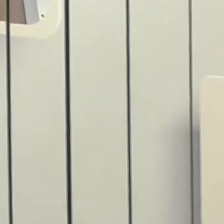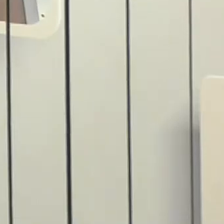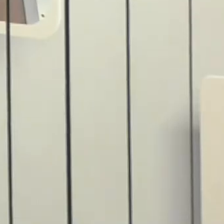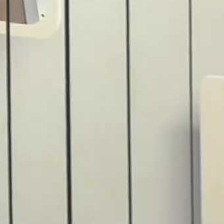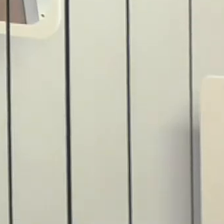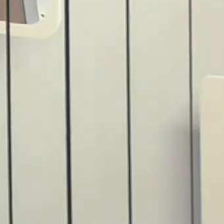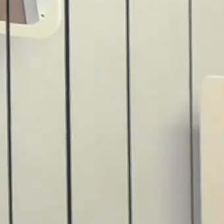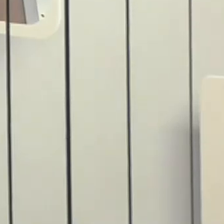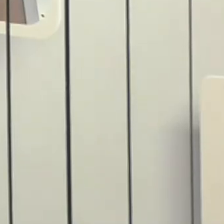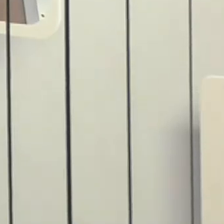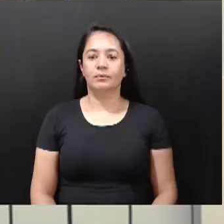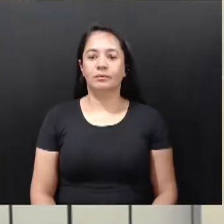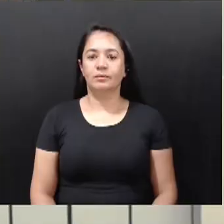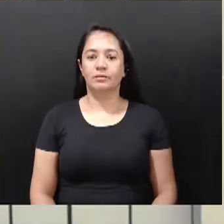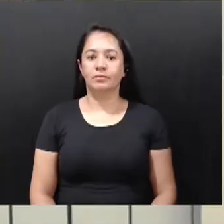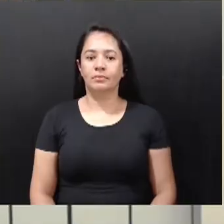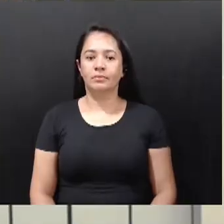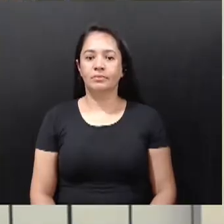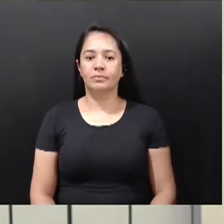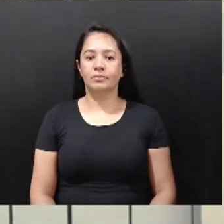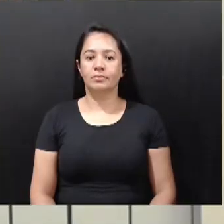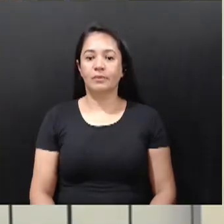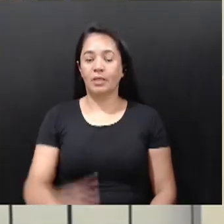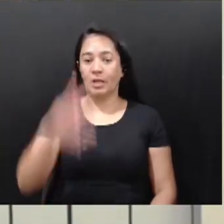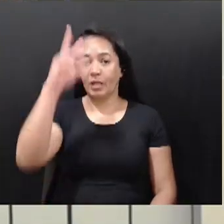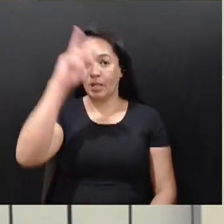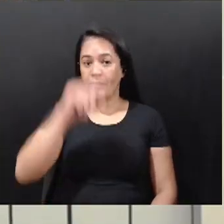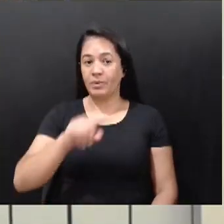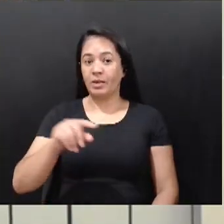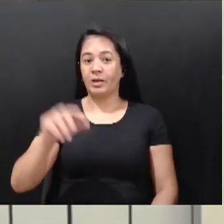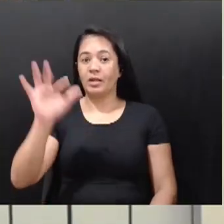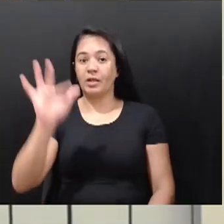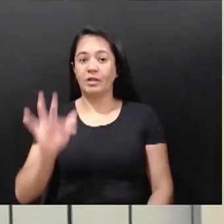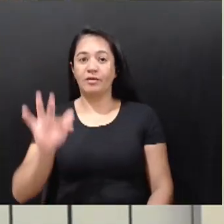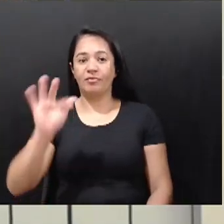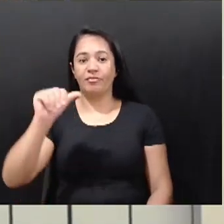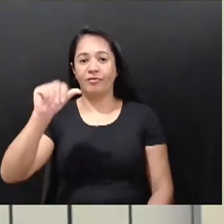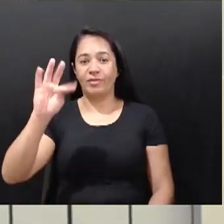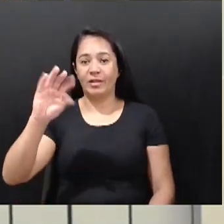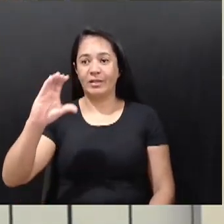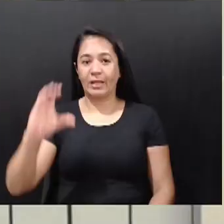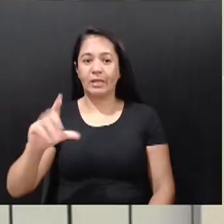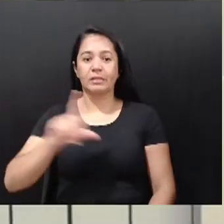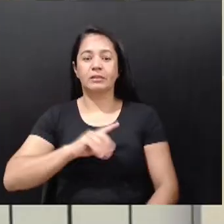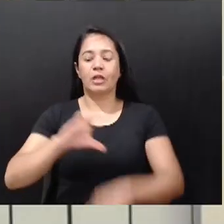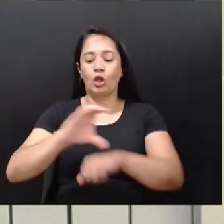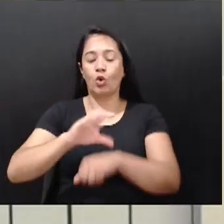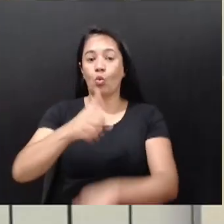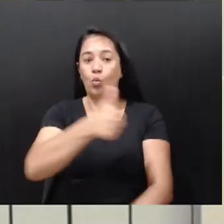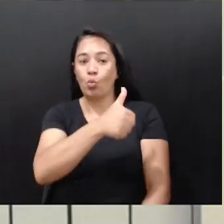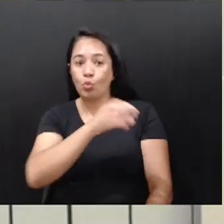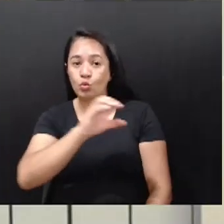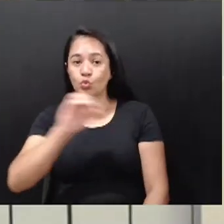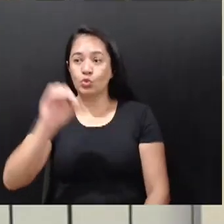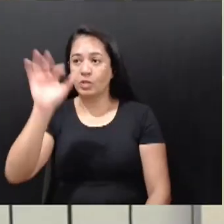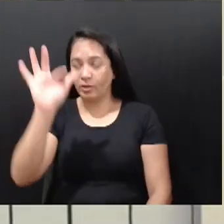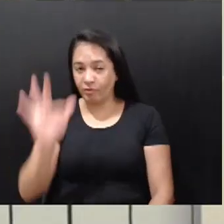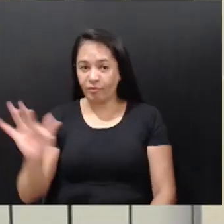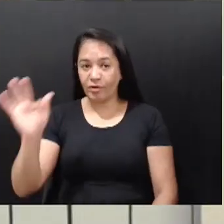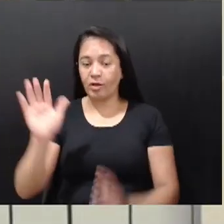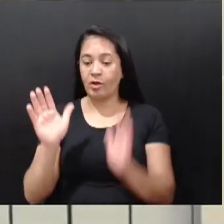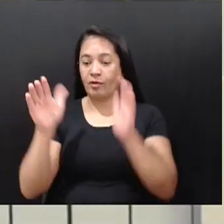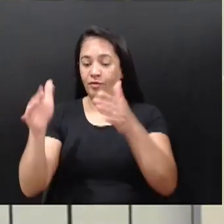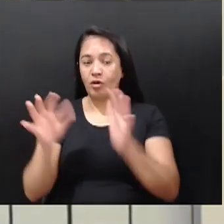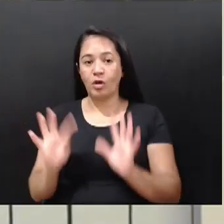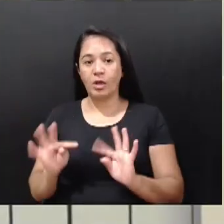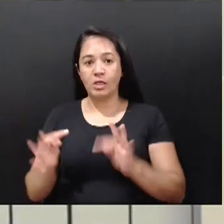Lembrando que nas FATECs você pode escolher entre cerca de 100 cursos superiores focados em tecnologias,